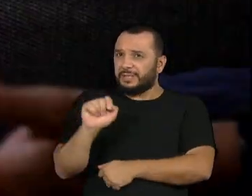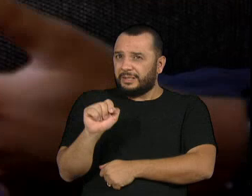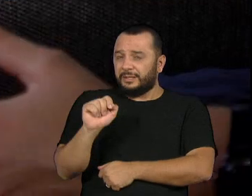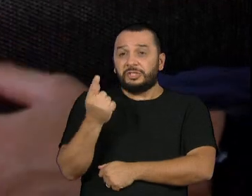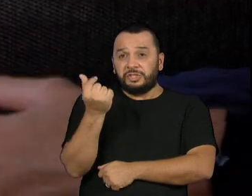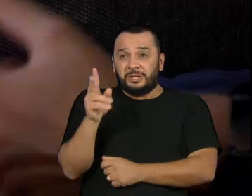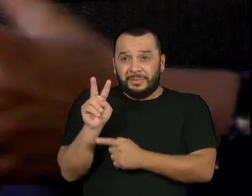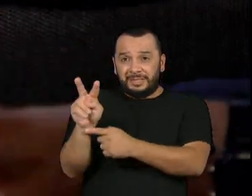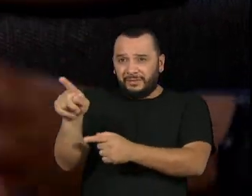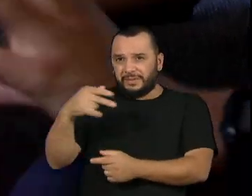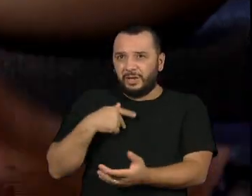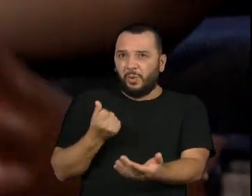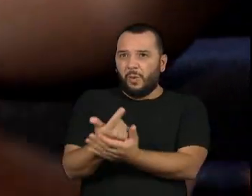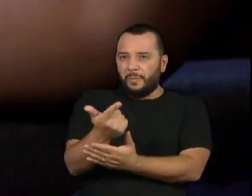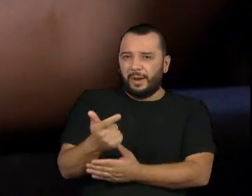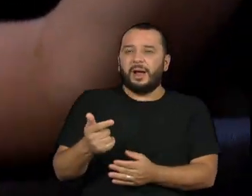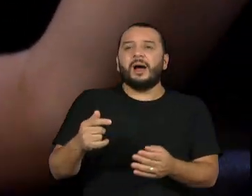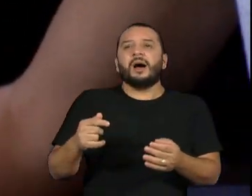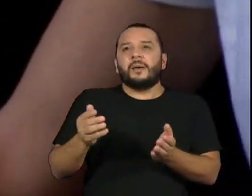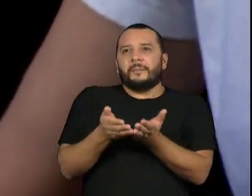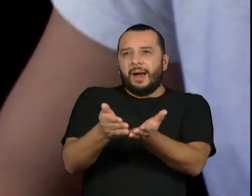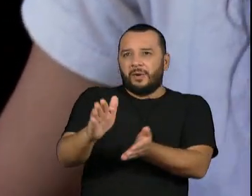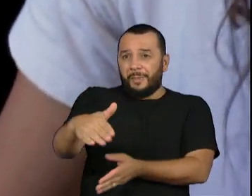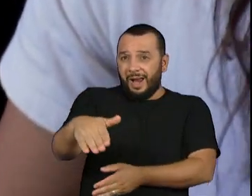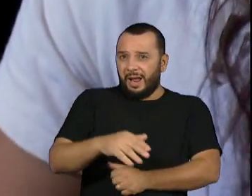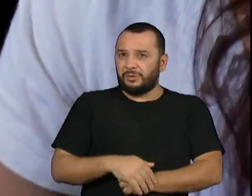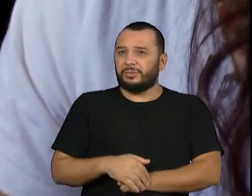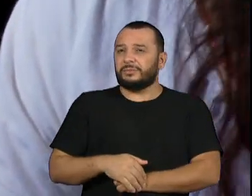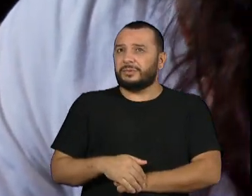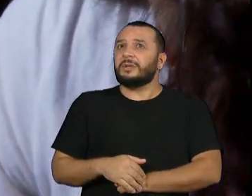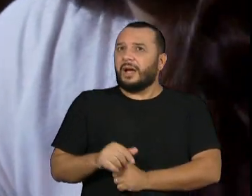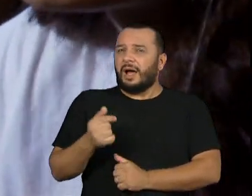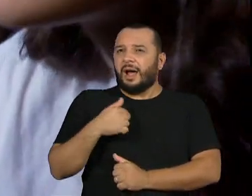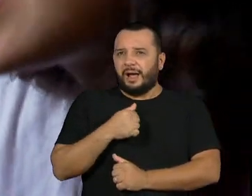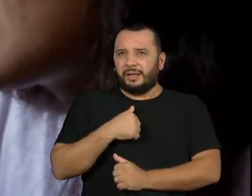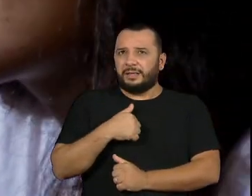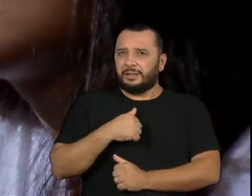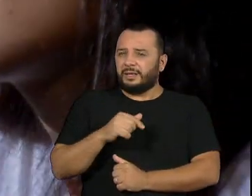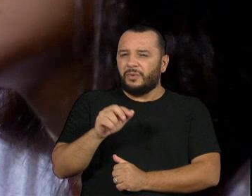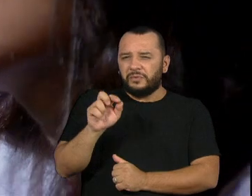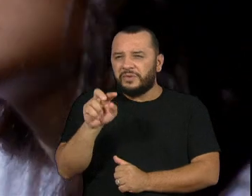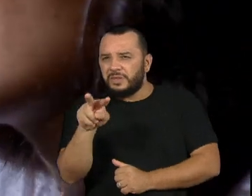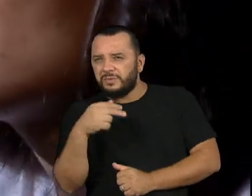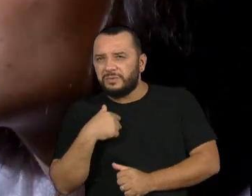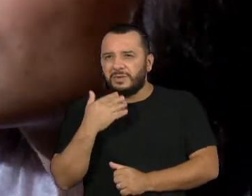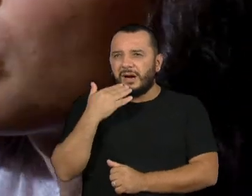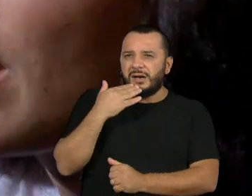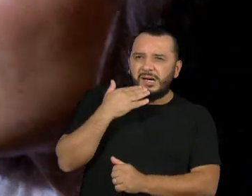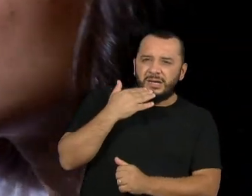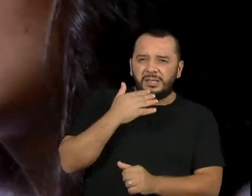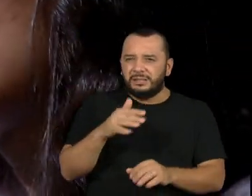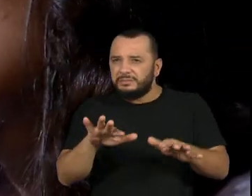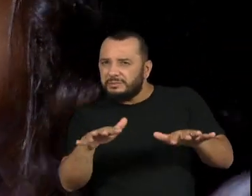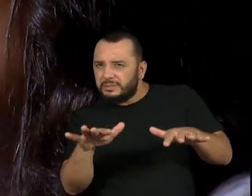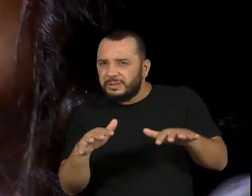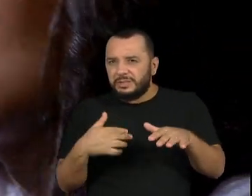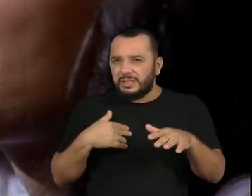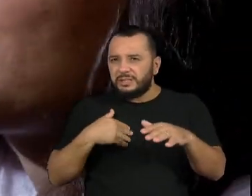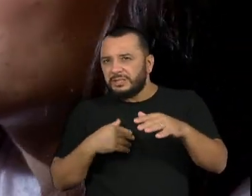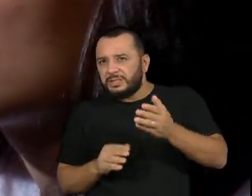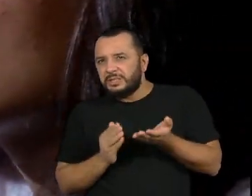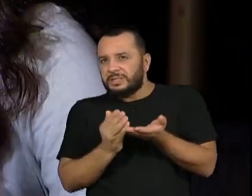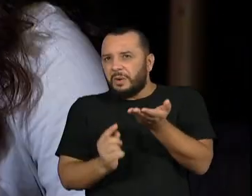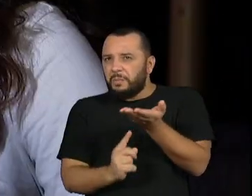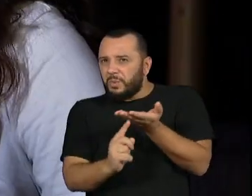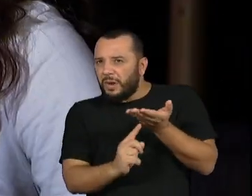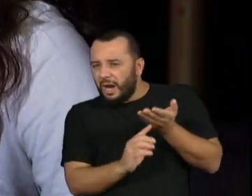barco meio barato. A gente começa a procurar alguns. Eu acho um que não estava em um super bom estado, ele tinha tido um incêndio, tinha uns buracos, entrava muita água, tinha problema